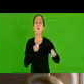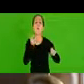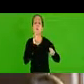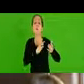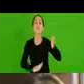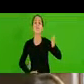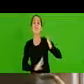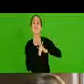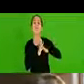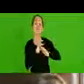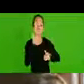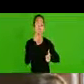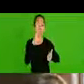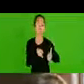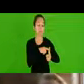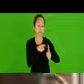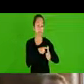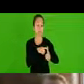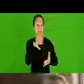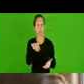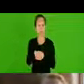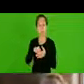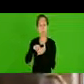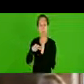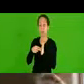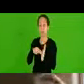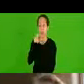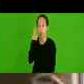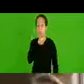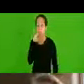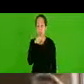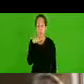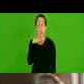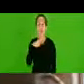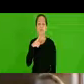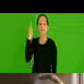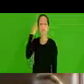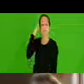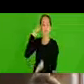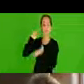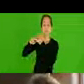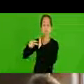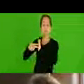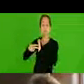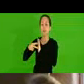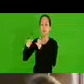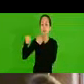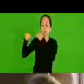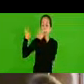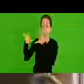Primeiro, a emergência e a necessidade de interpretar ao invés de mensurar